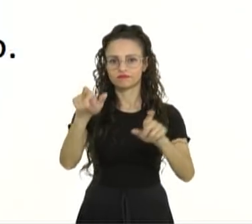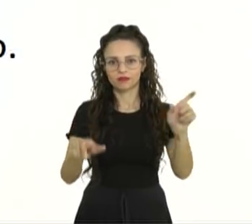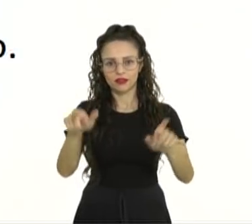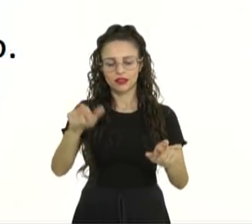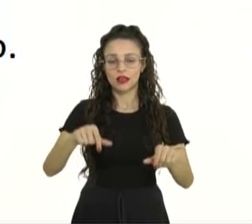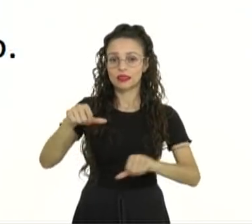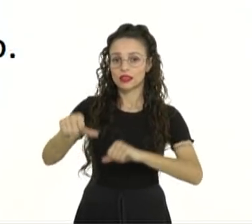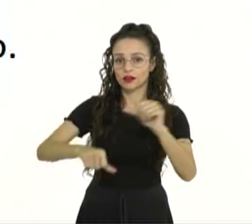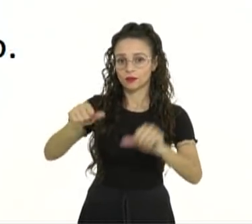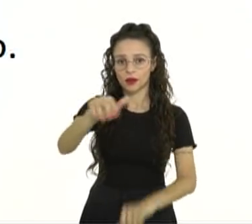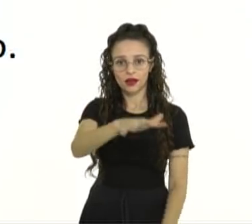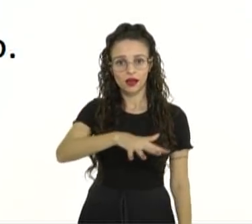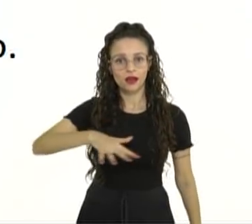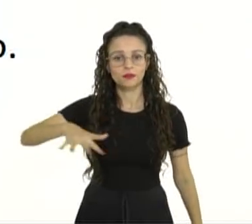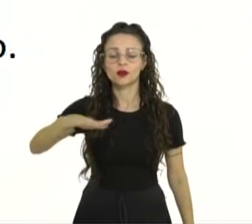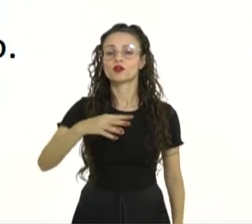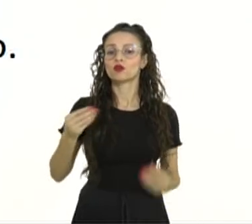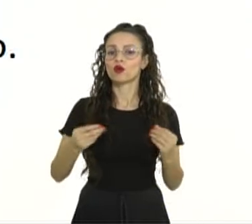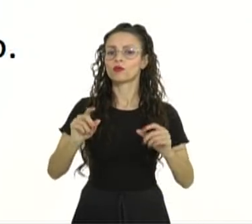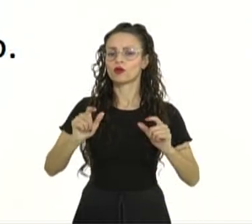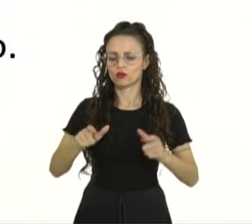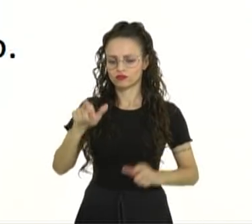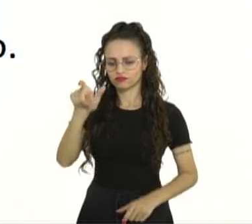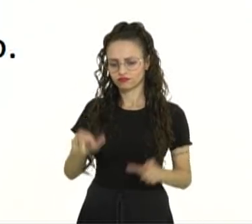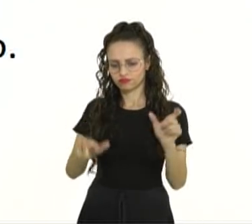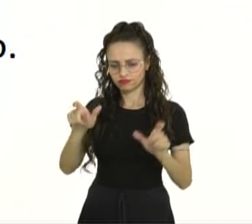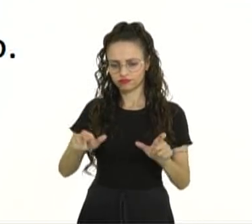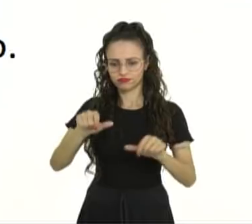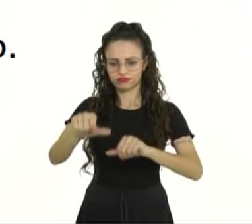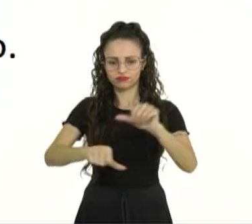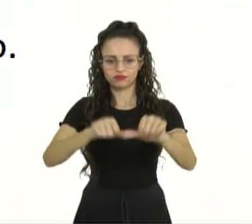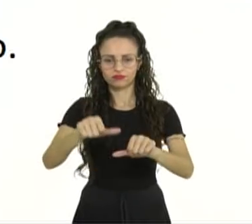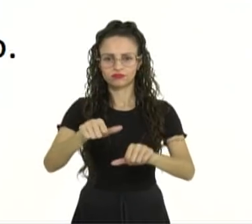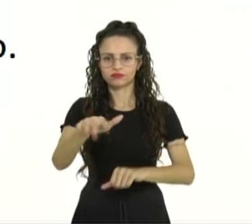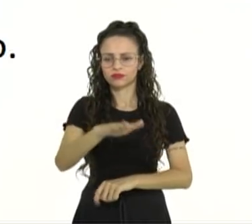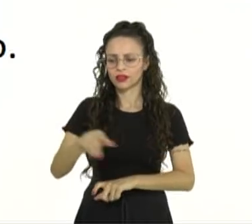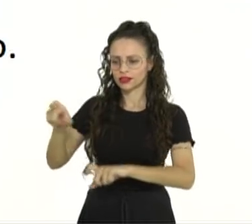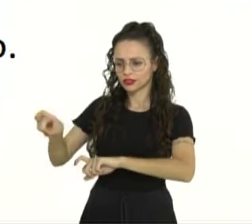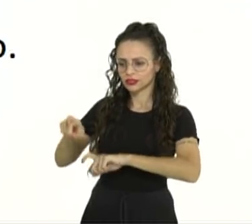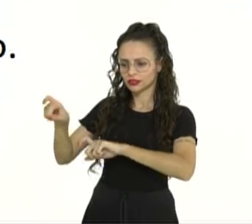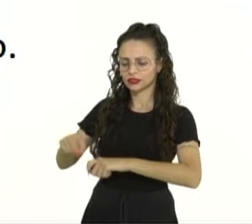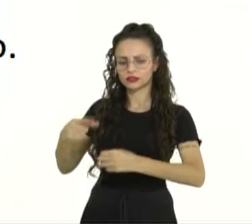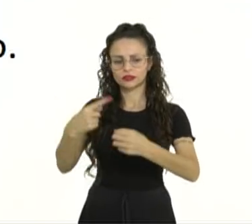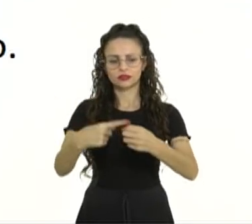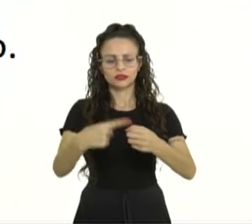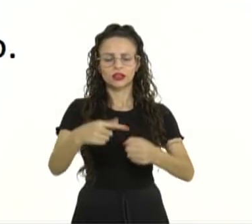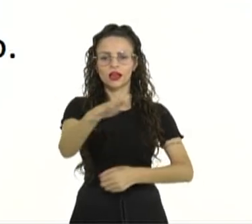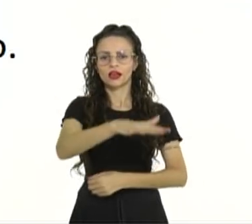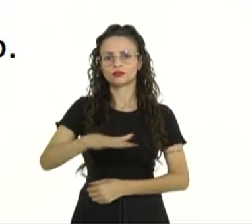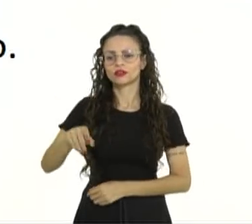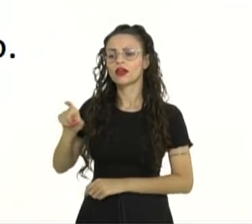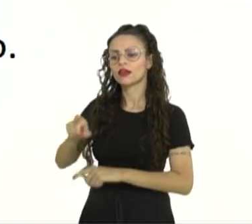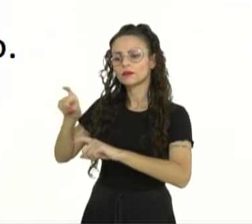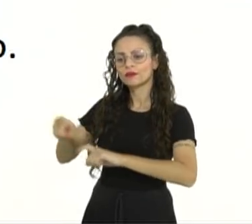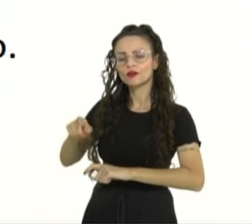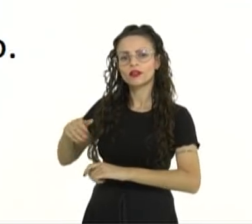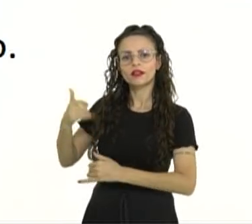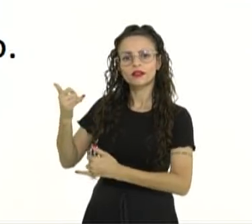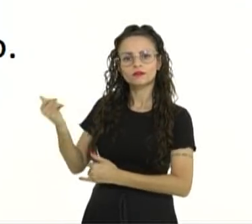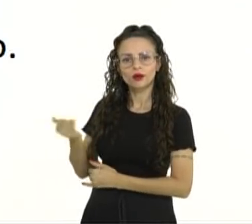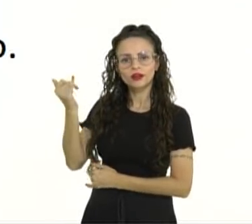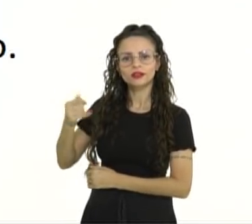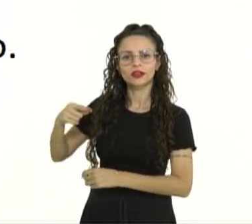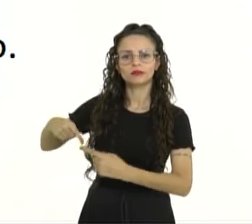no meio natural, como o homem transforma o meio, de aldeia, cidade e agricultura, a importância da agricultura para fazer toda essa